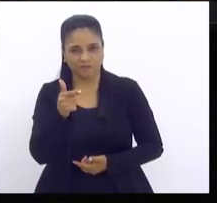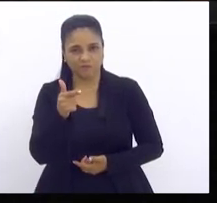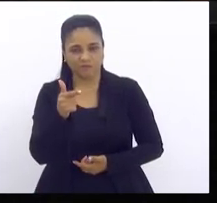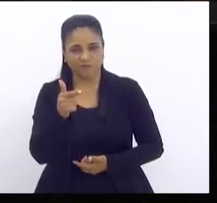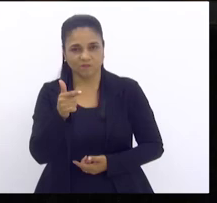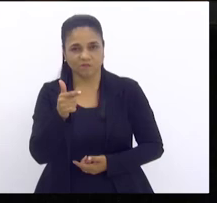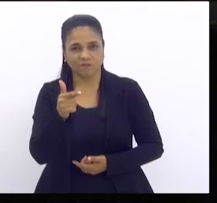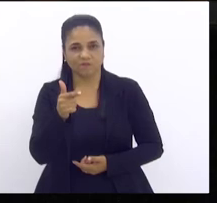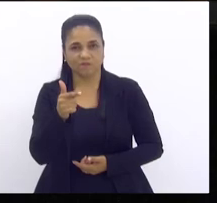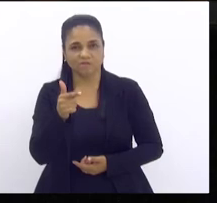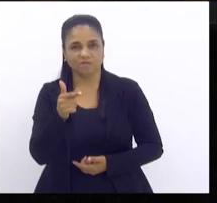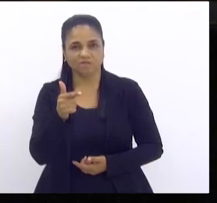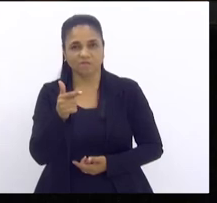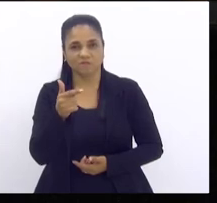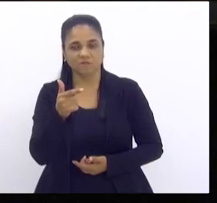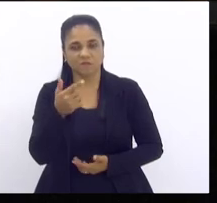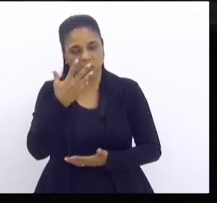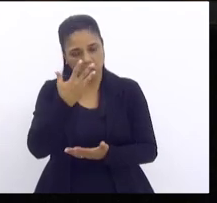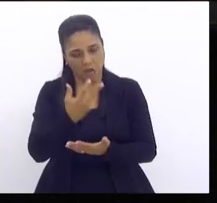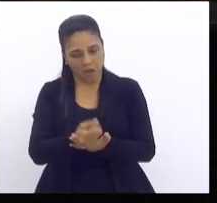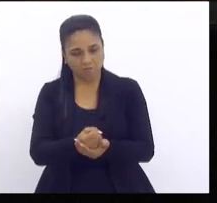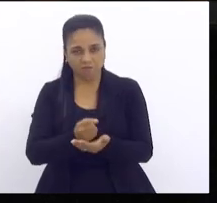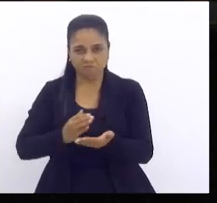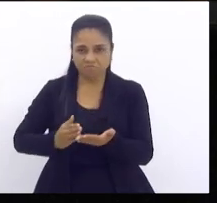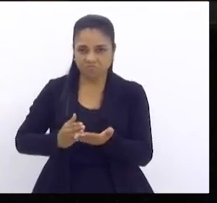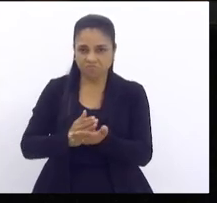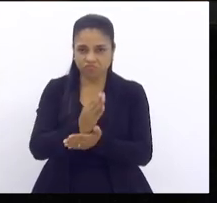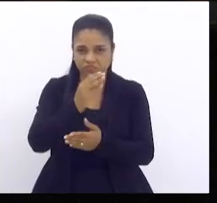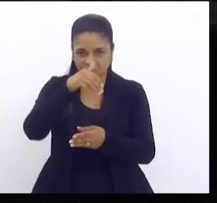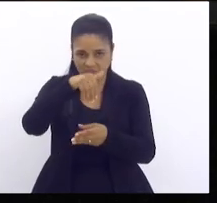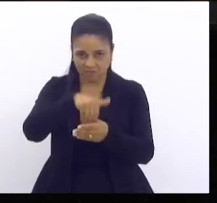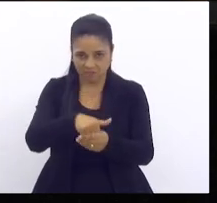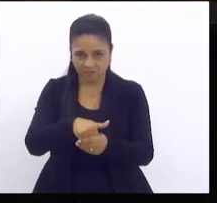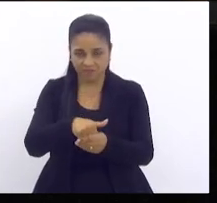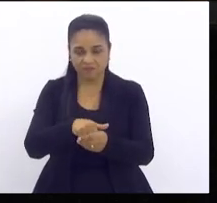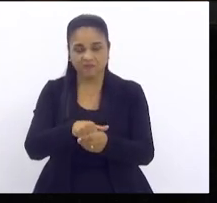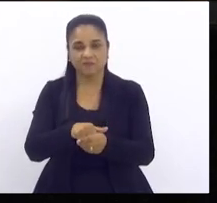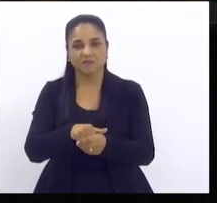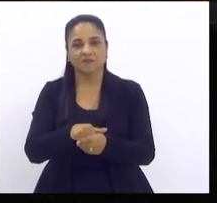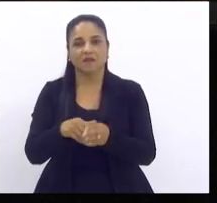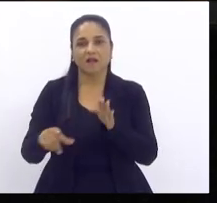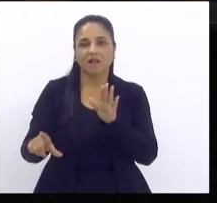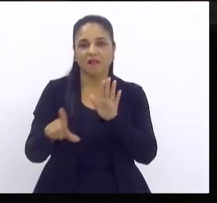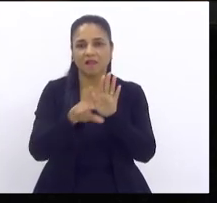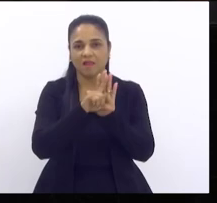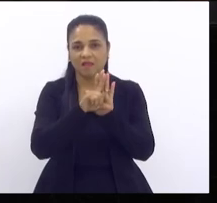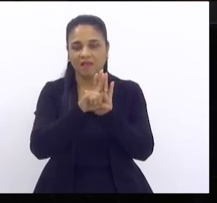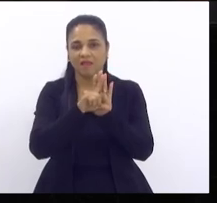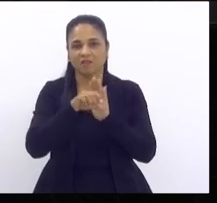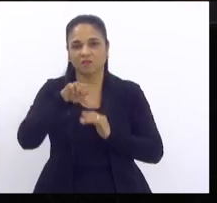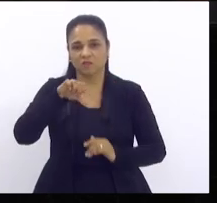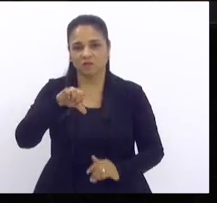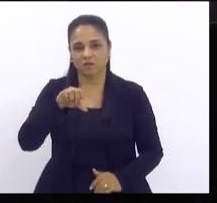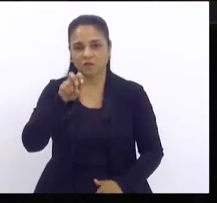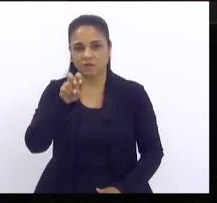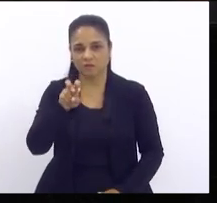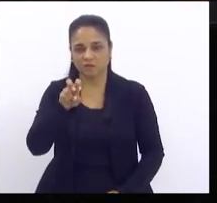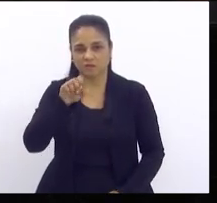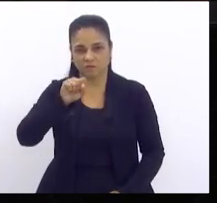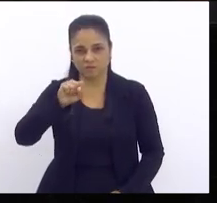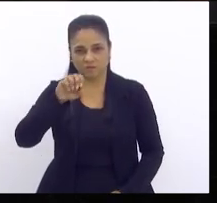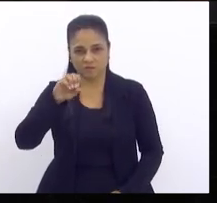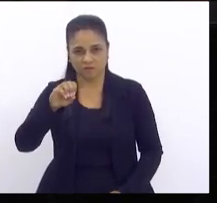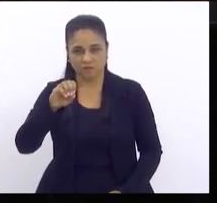2022 aprovamos nesta casa a lei 9580